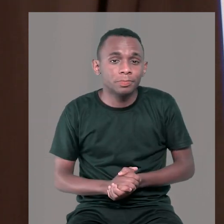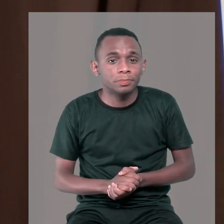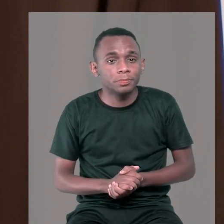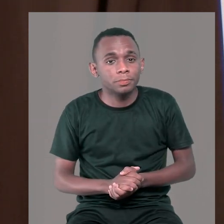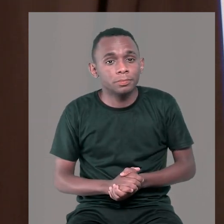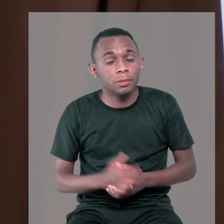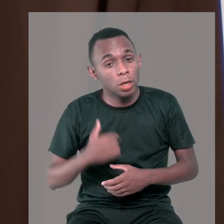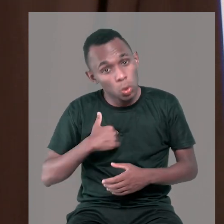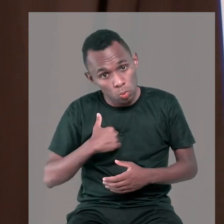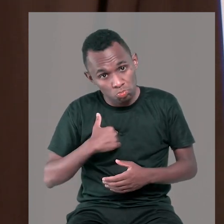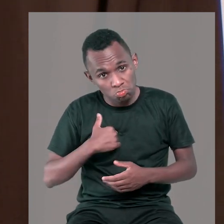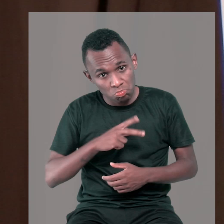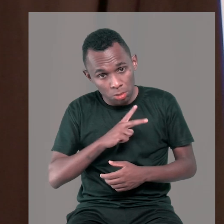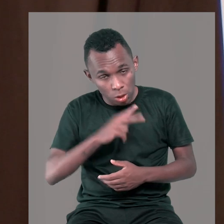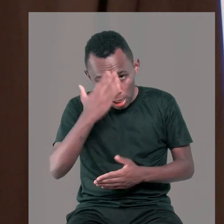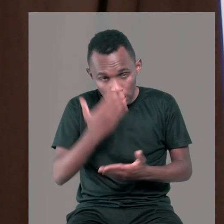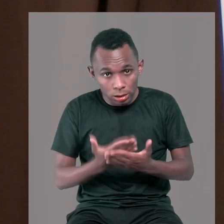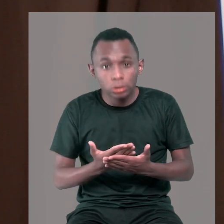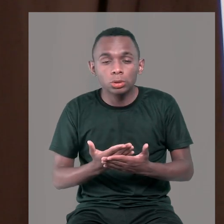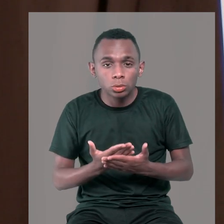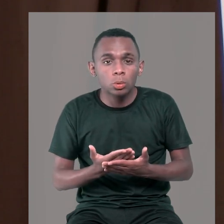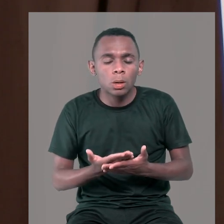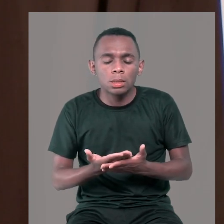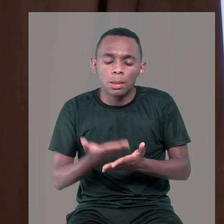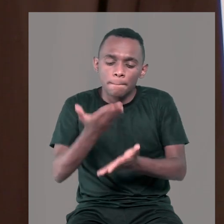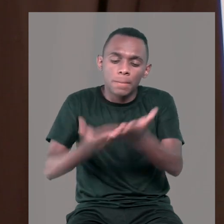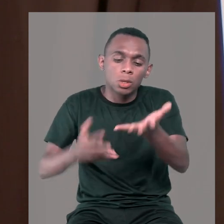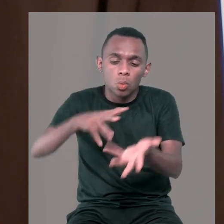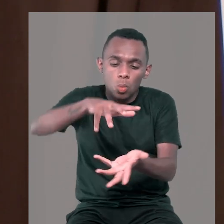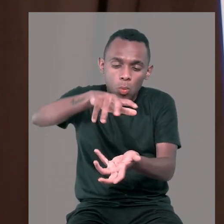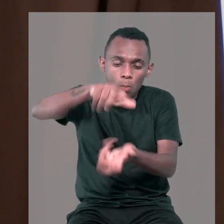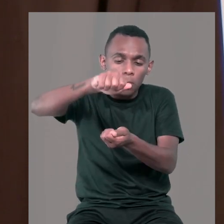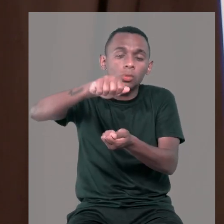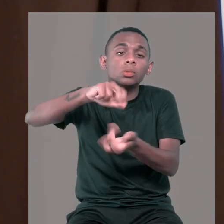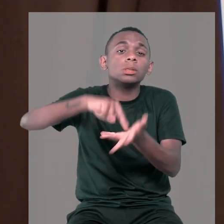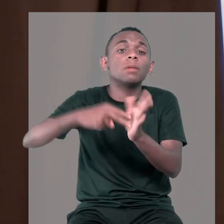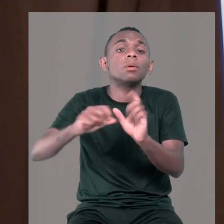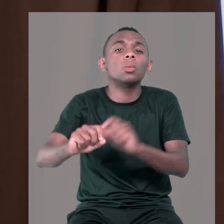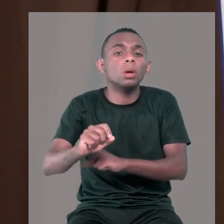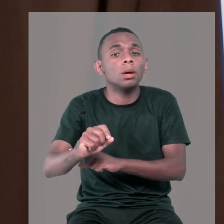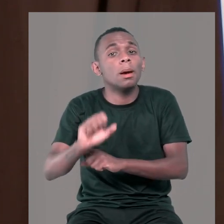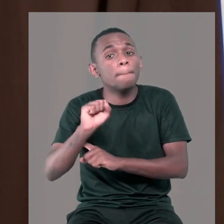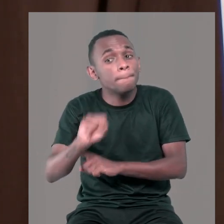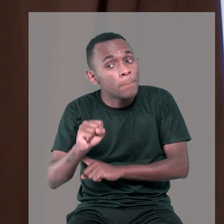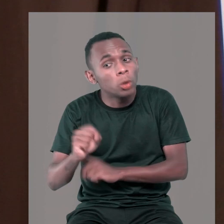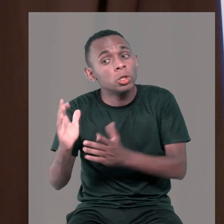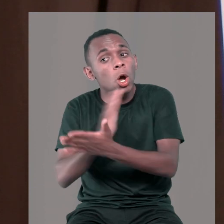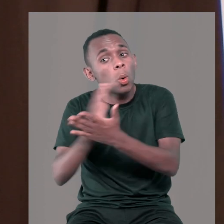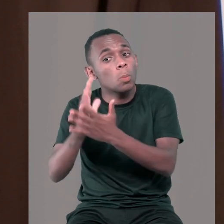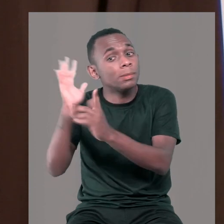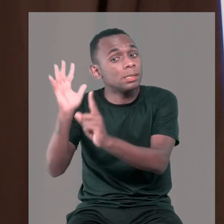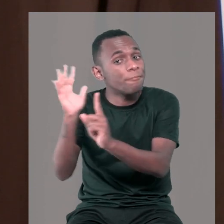causada pela ausência de pensamento, pelo esquecimento, daí o tema da